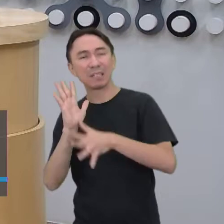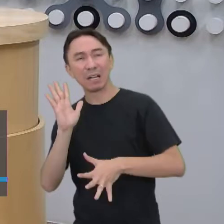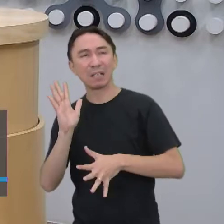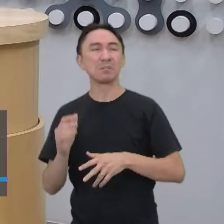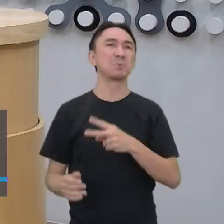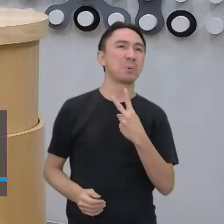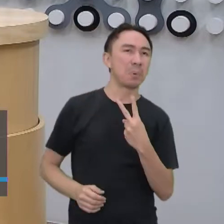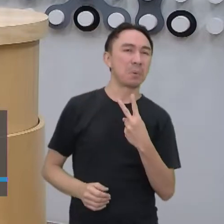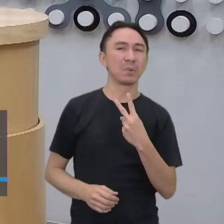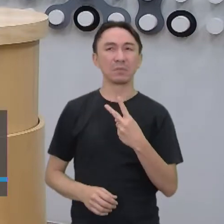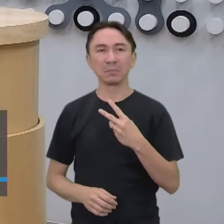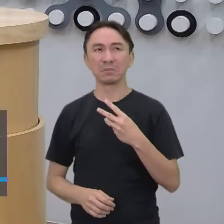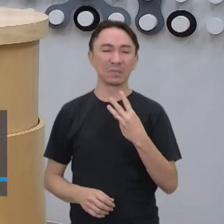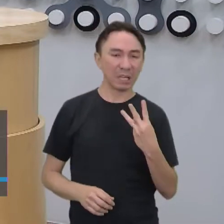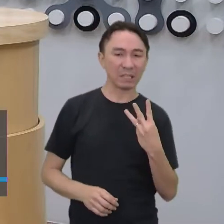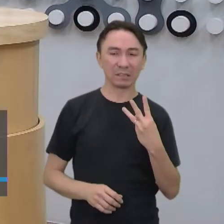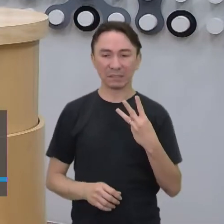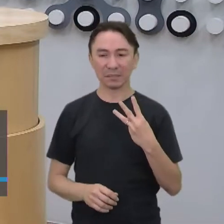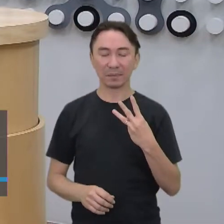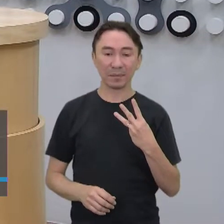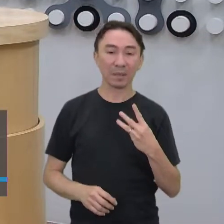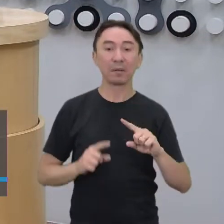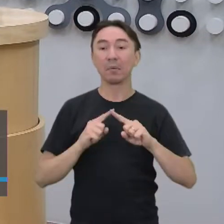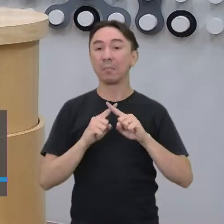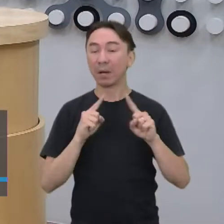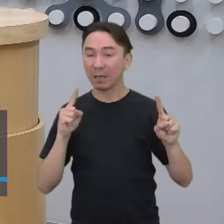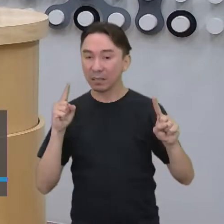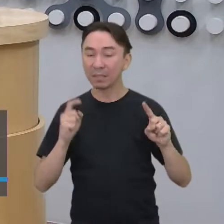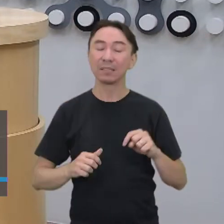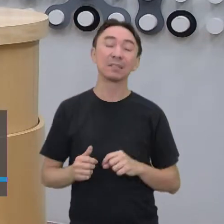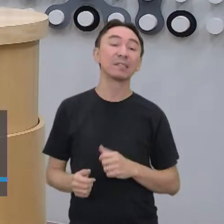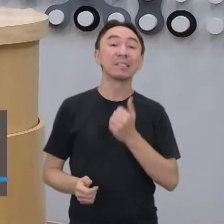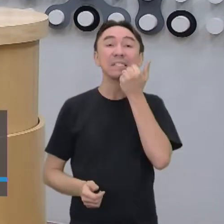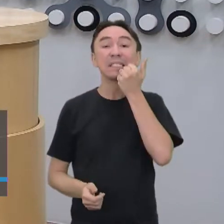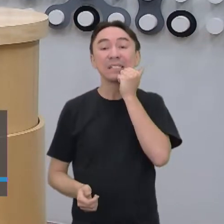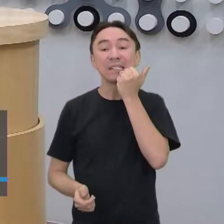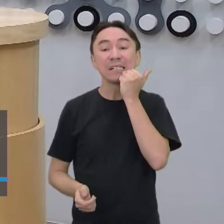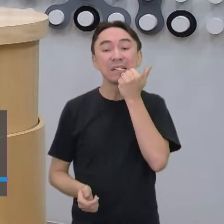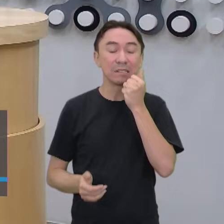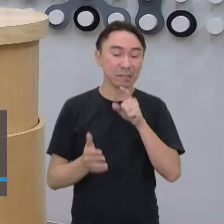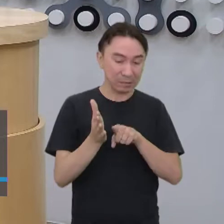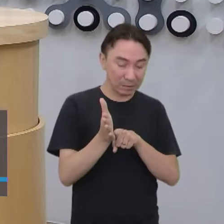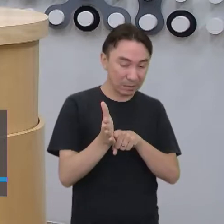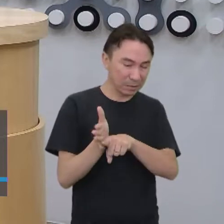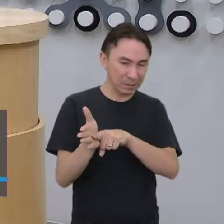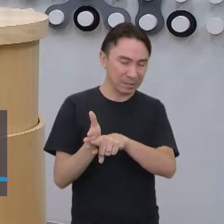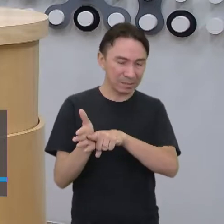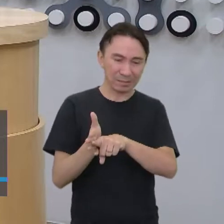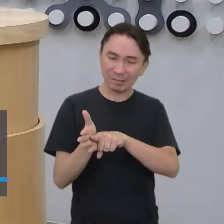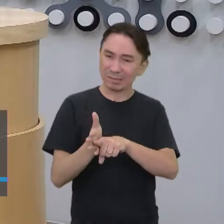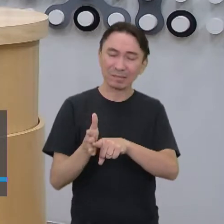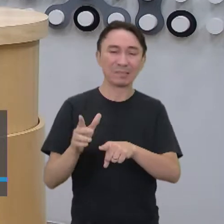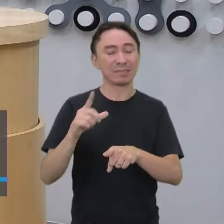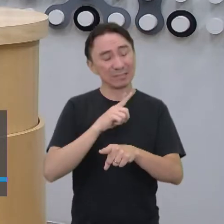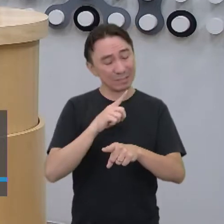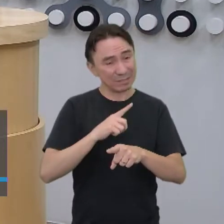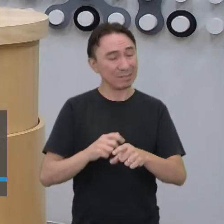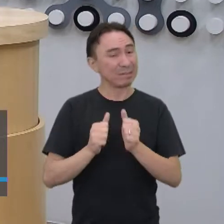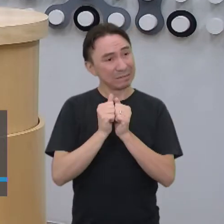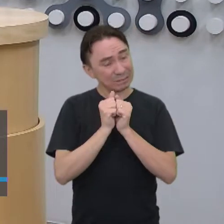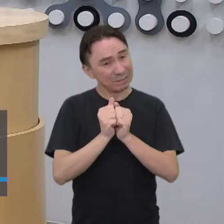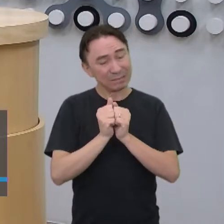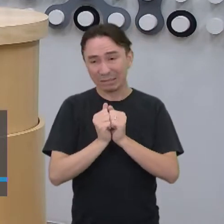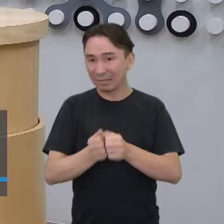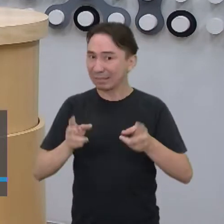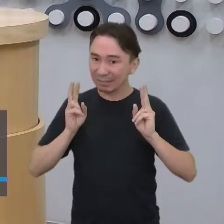3, mas o investigação científica, ele me acompanhou desde ali a primeira atividade.